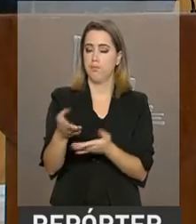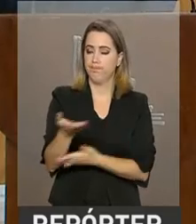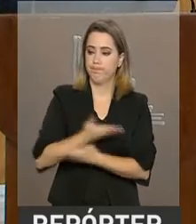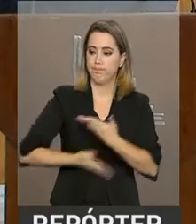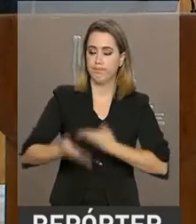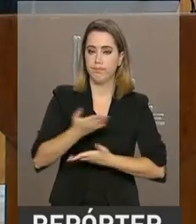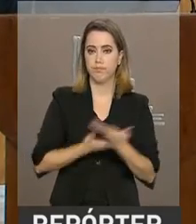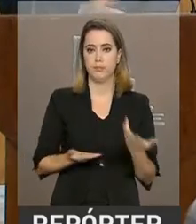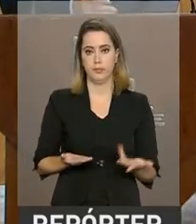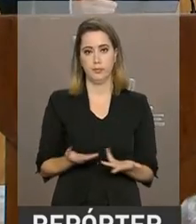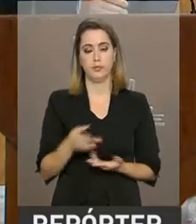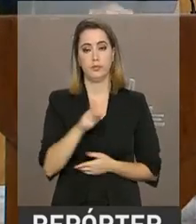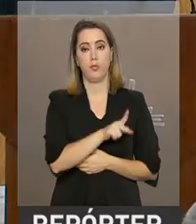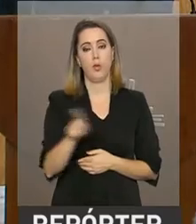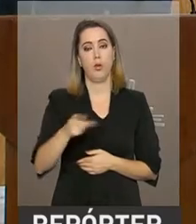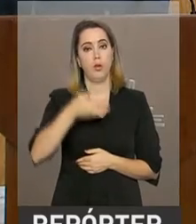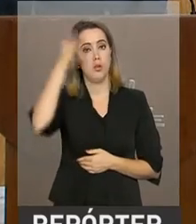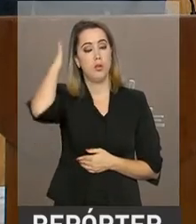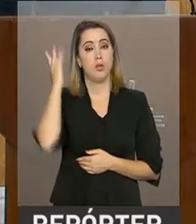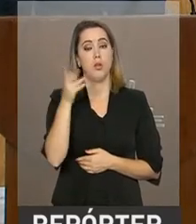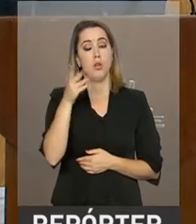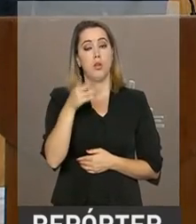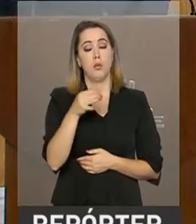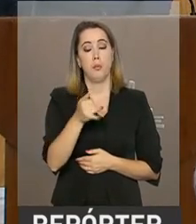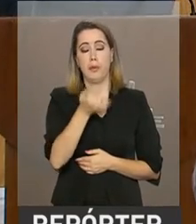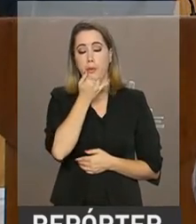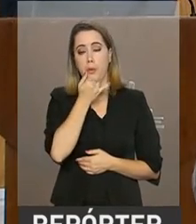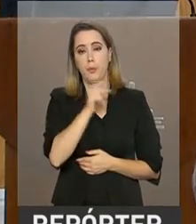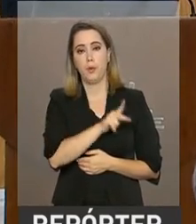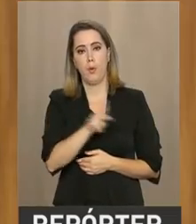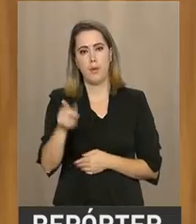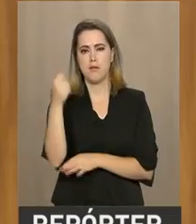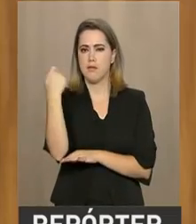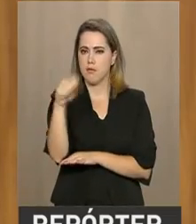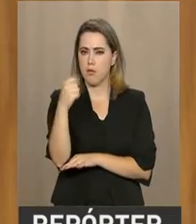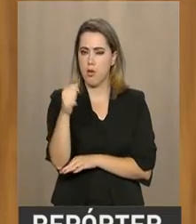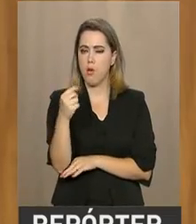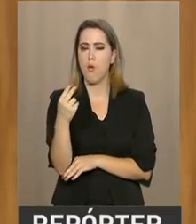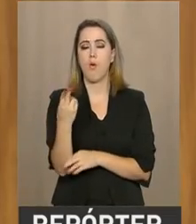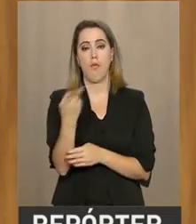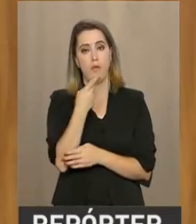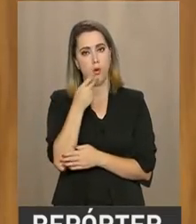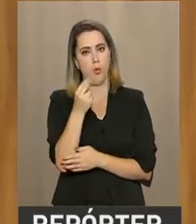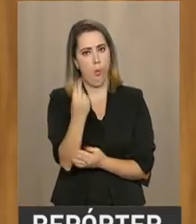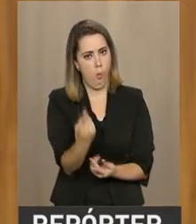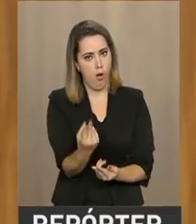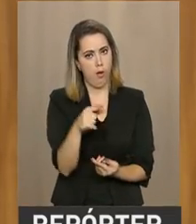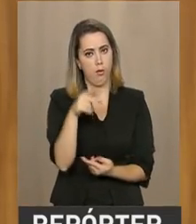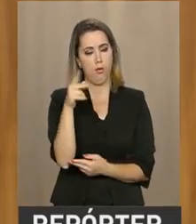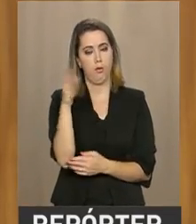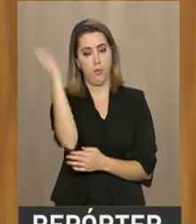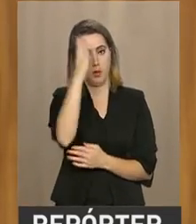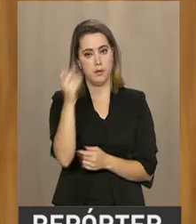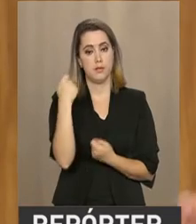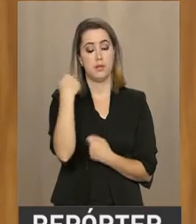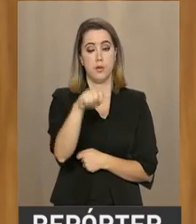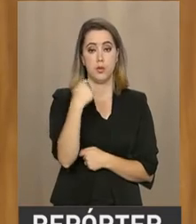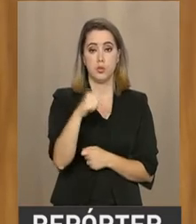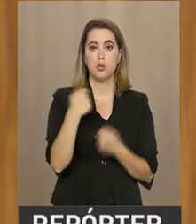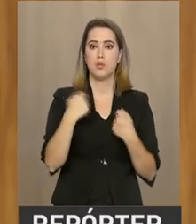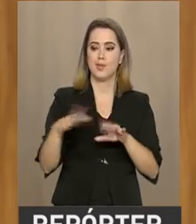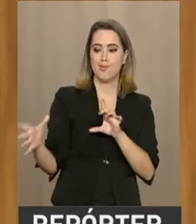presidente argentino demonstrou uma mesma linha de pensamento disse que brasil e argentina tento ser